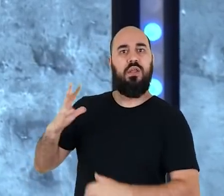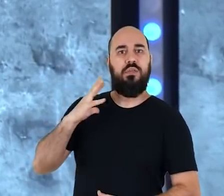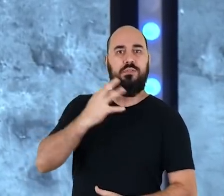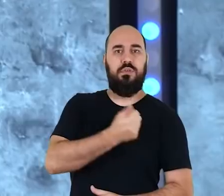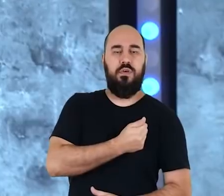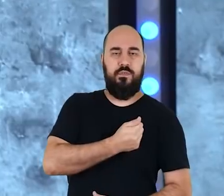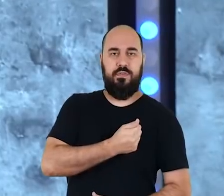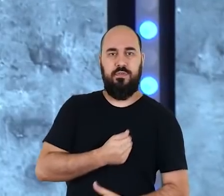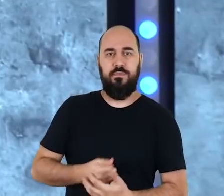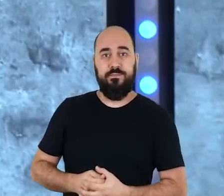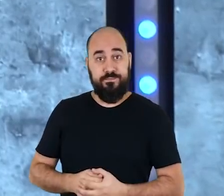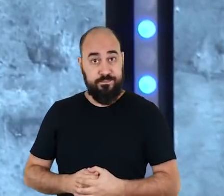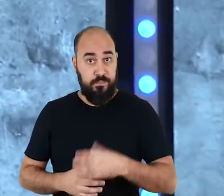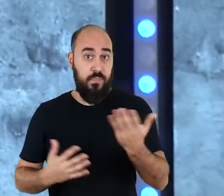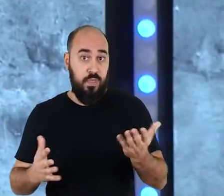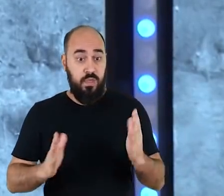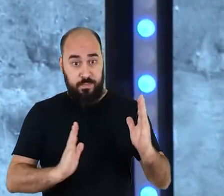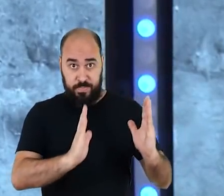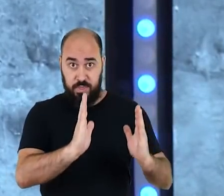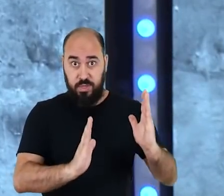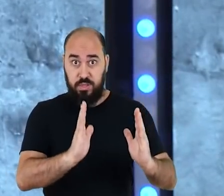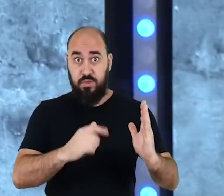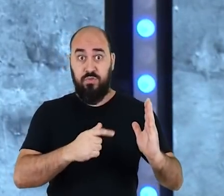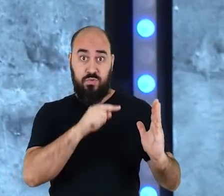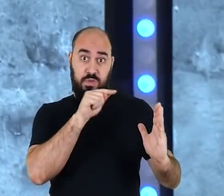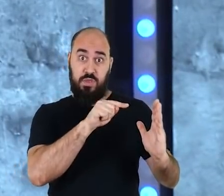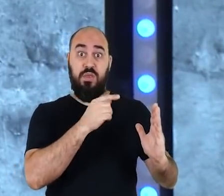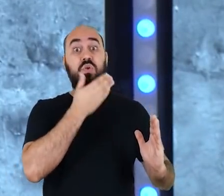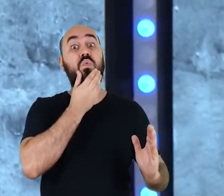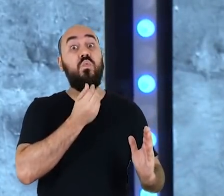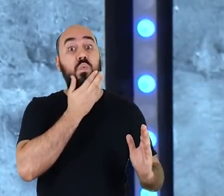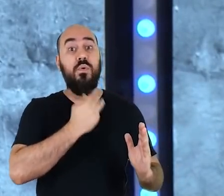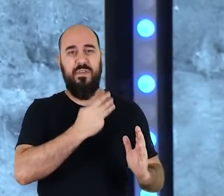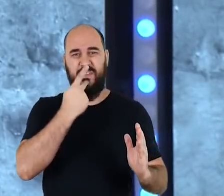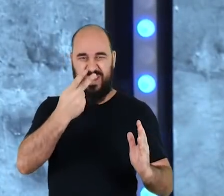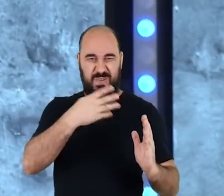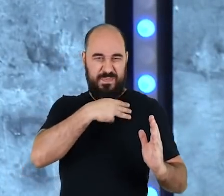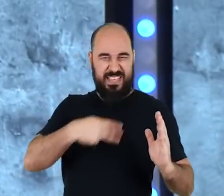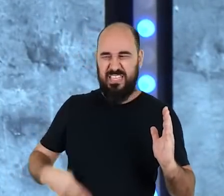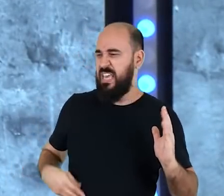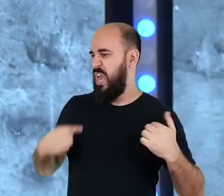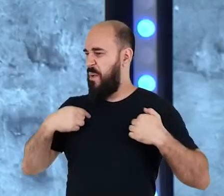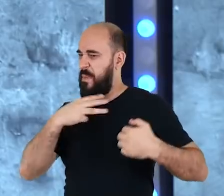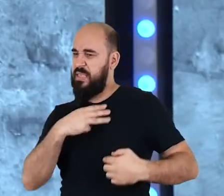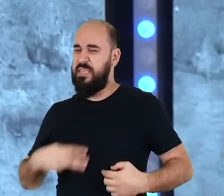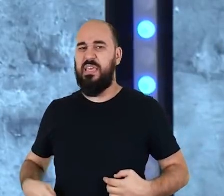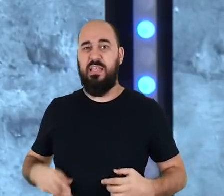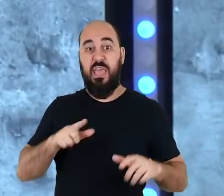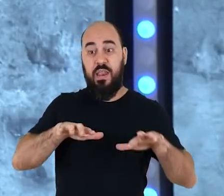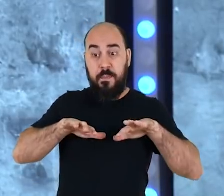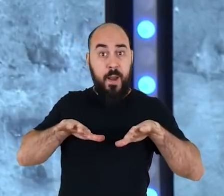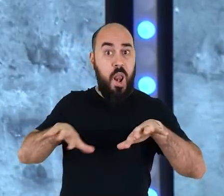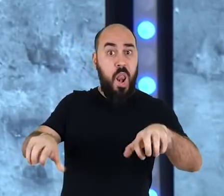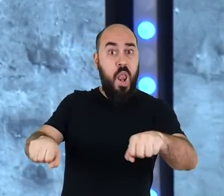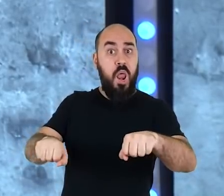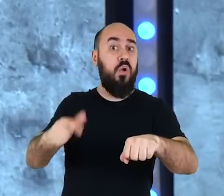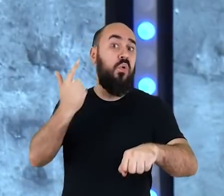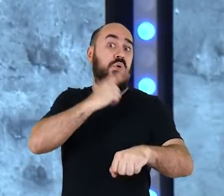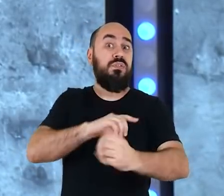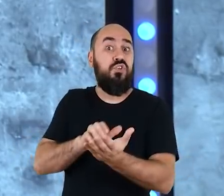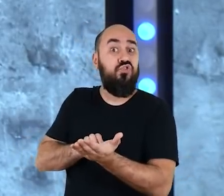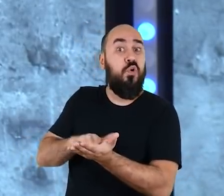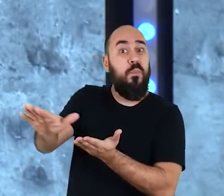de Giscala estava se apropriando como o rei da cidade de Jerusalém, porque nesses 4 anos de guerra judaica, eles